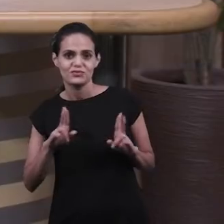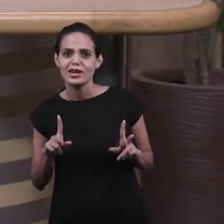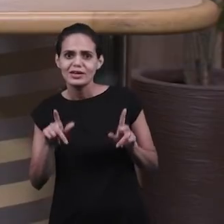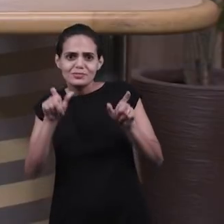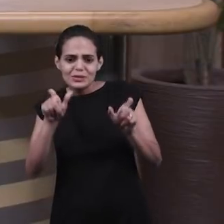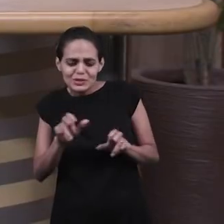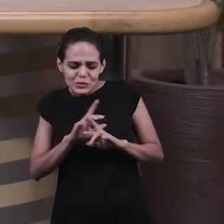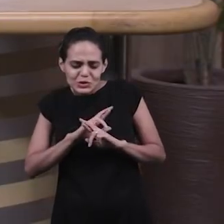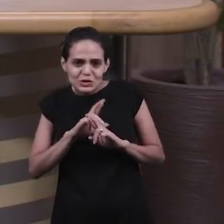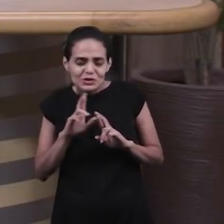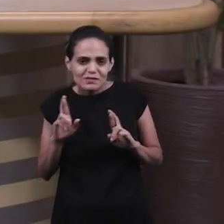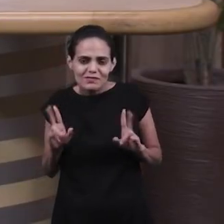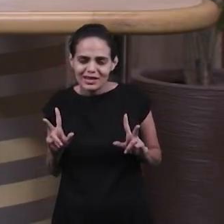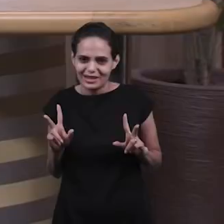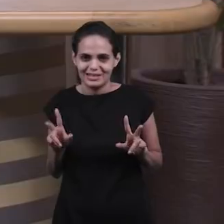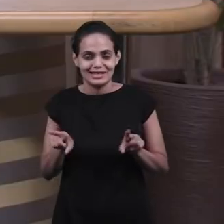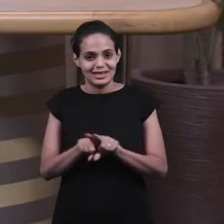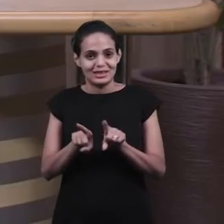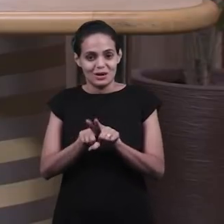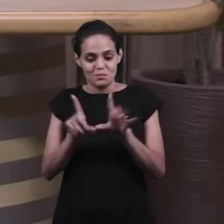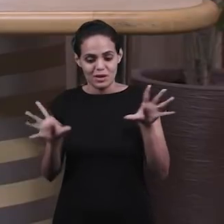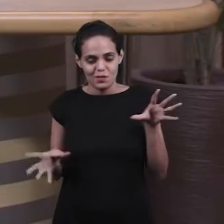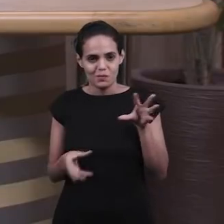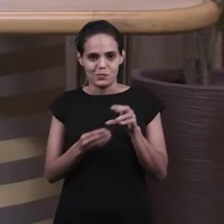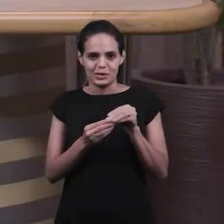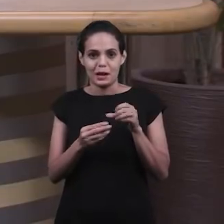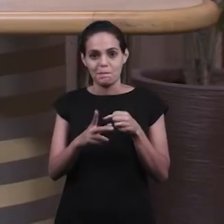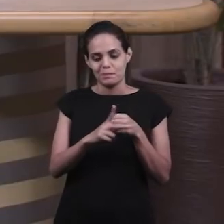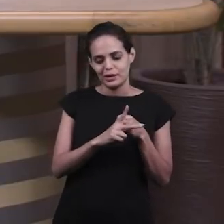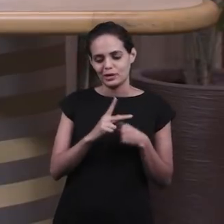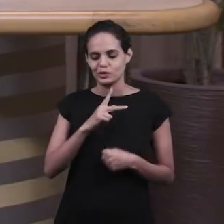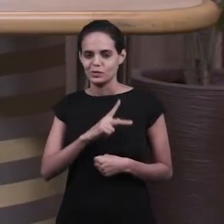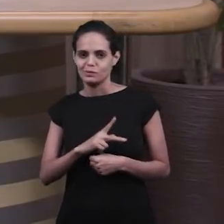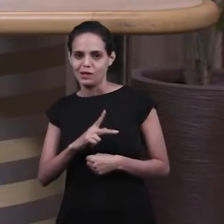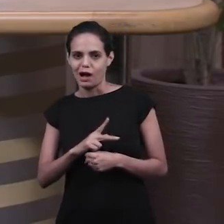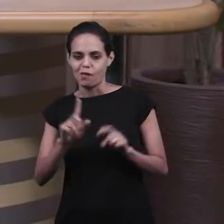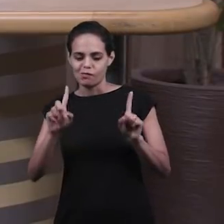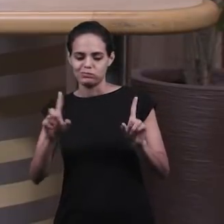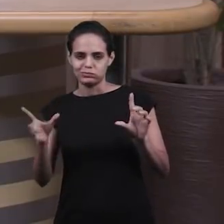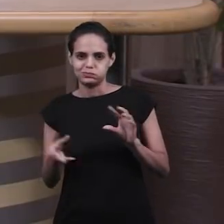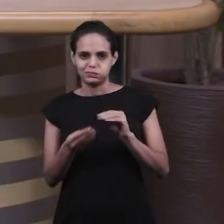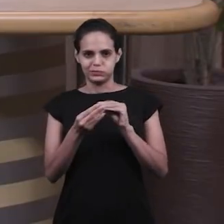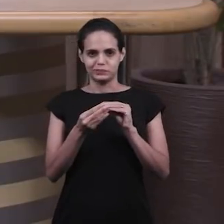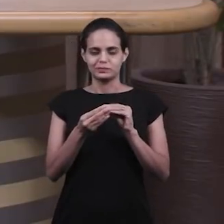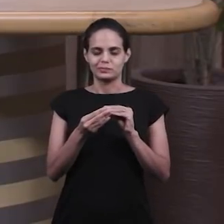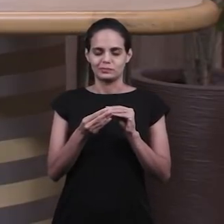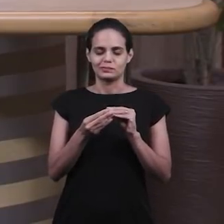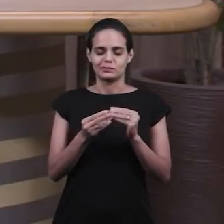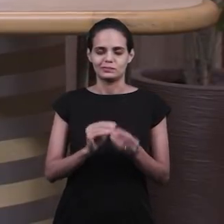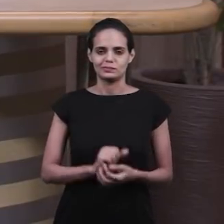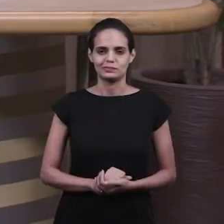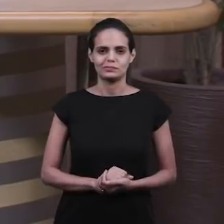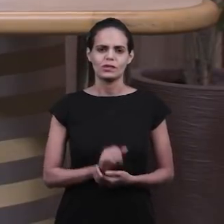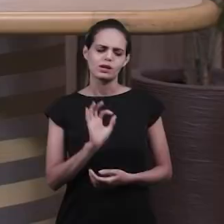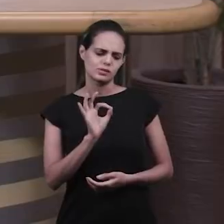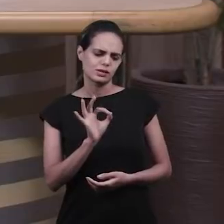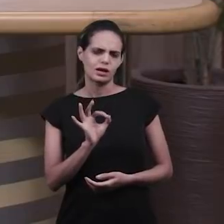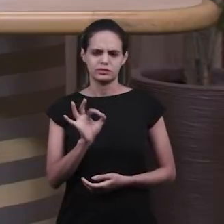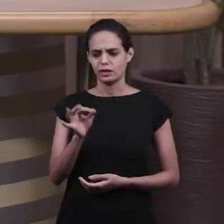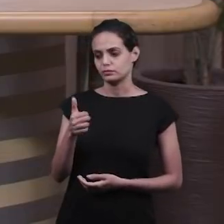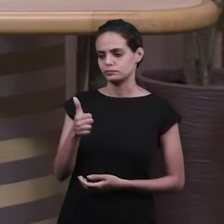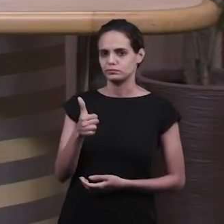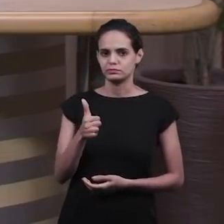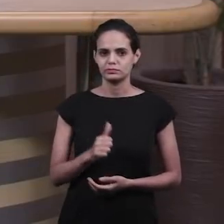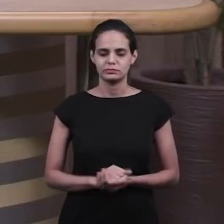Diferentes e complementares, né? Podemos dizer assim. Exato. Essa é a bênção, beleza. Exato. Então você tinha